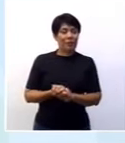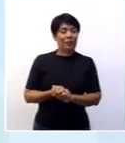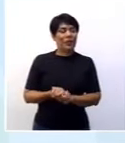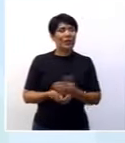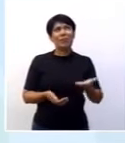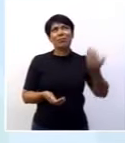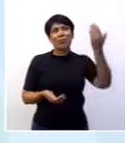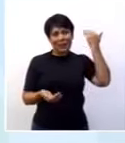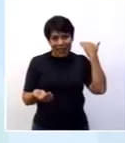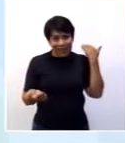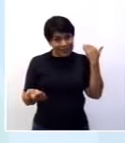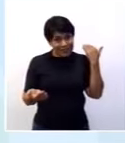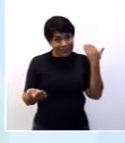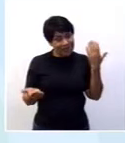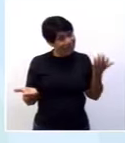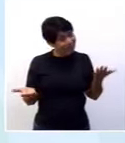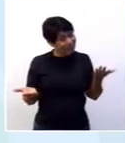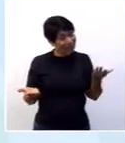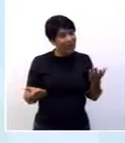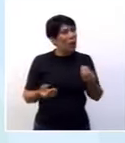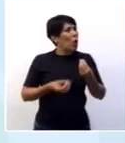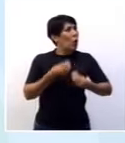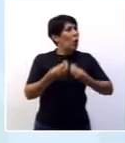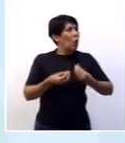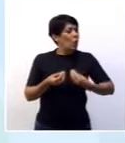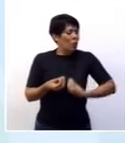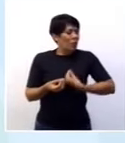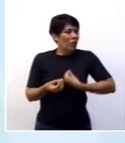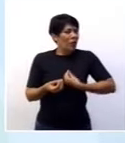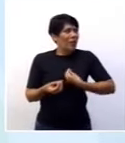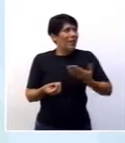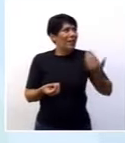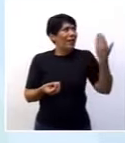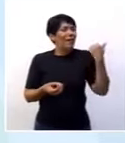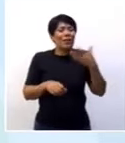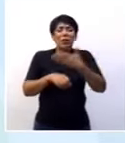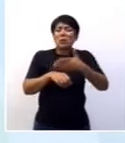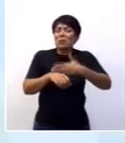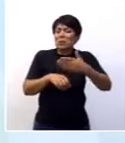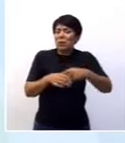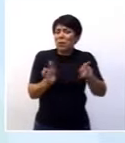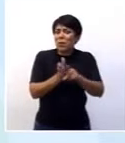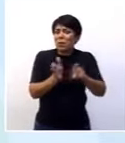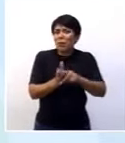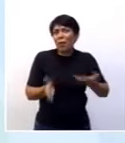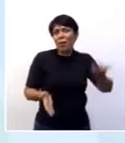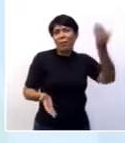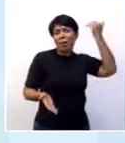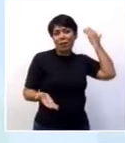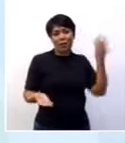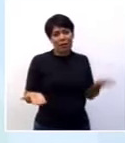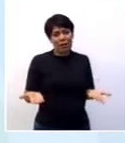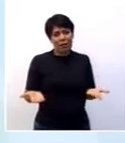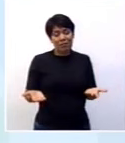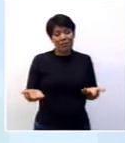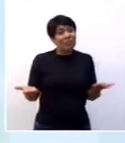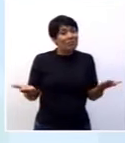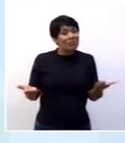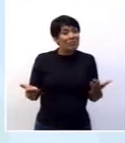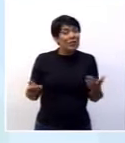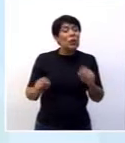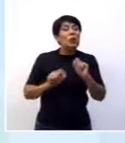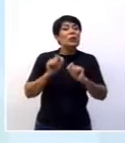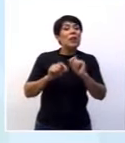daquela época? Como se vivia, quais eram os costumes, certo? O que nós temos ali